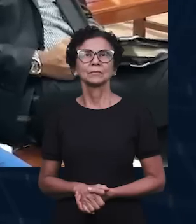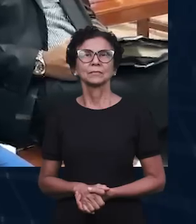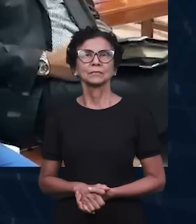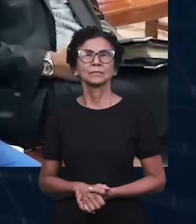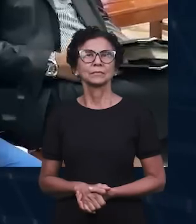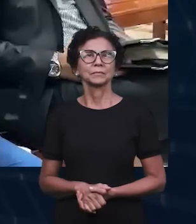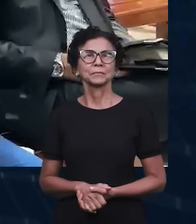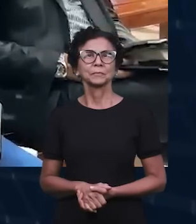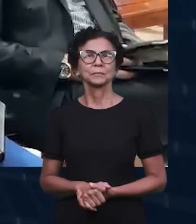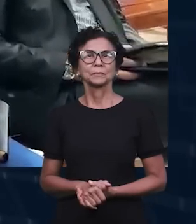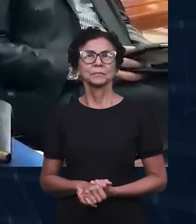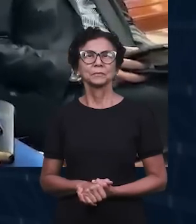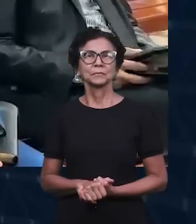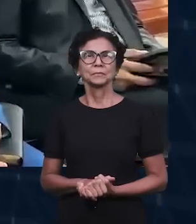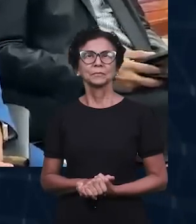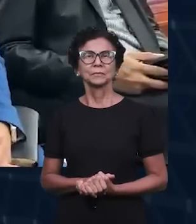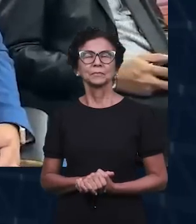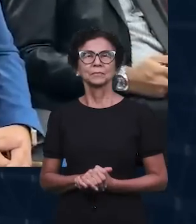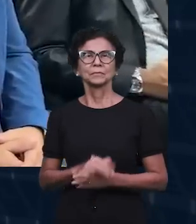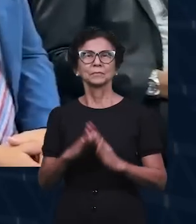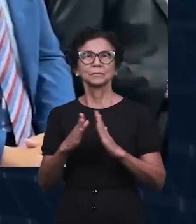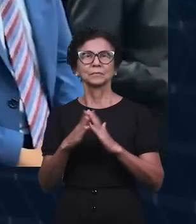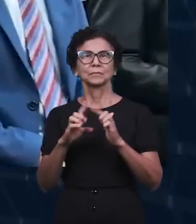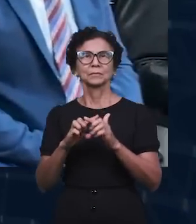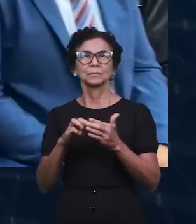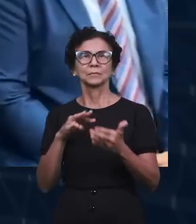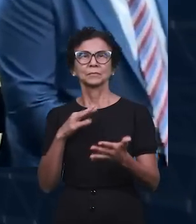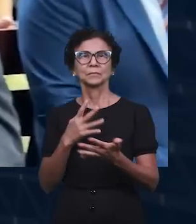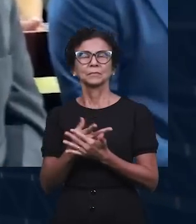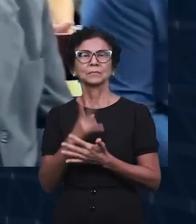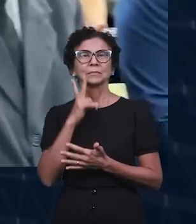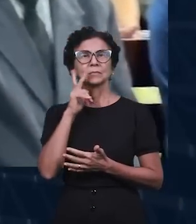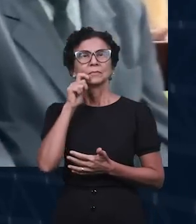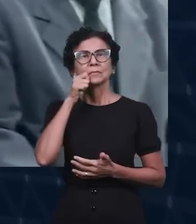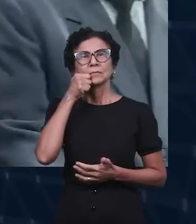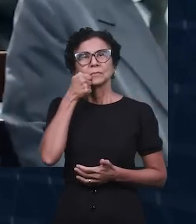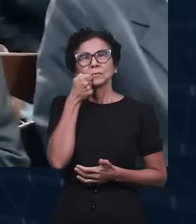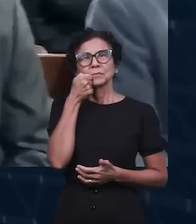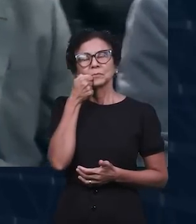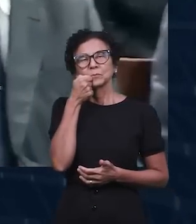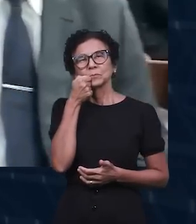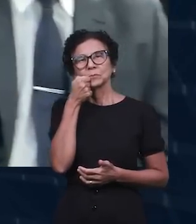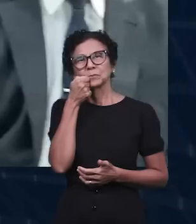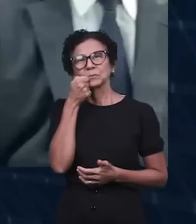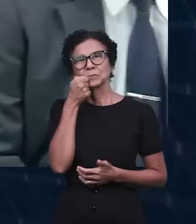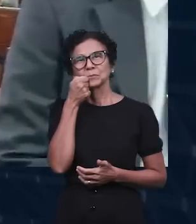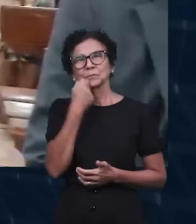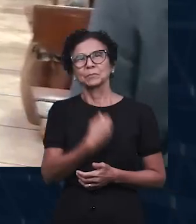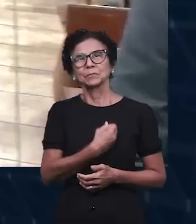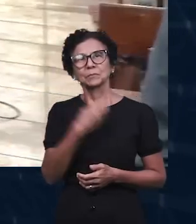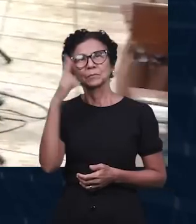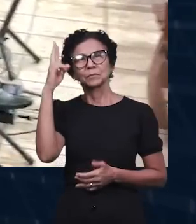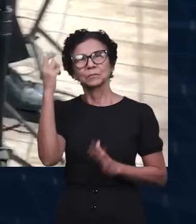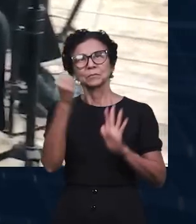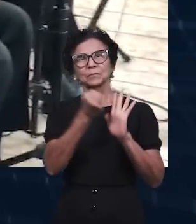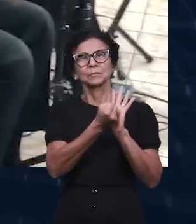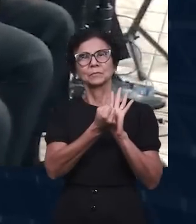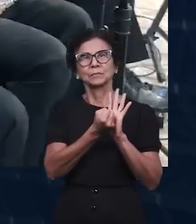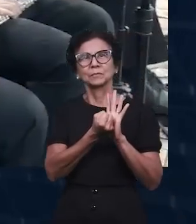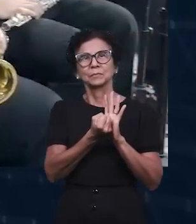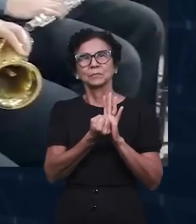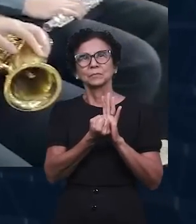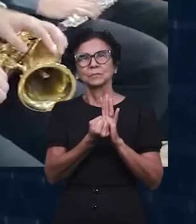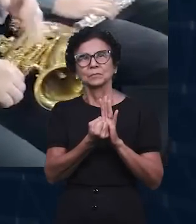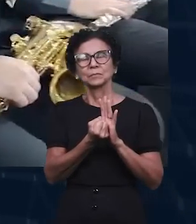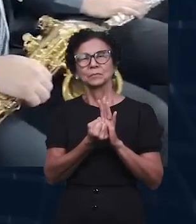Na Igreja Cristã Maranata Doca, em Anápolis, houve uma ceia que foi marcada pela presença do Senhor, renovação espiritual